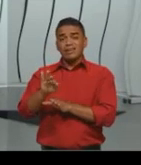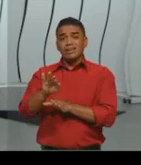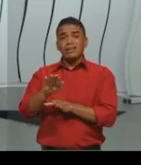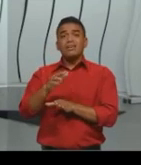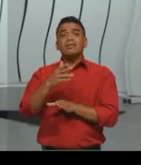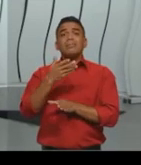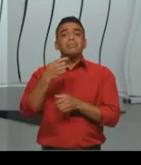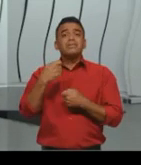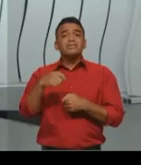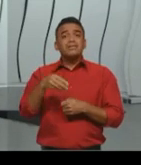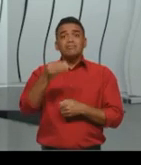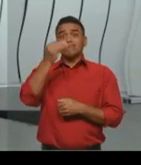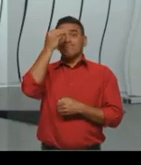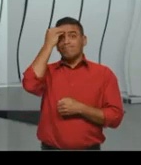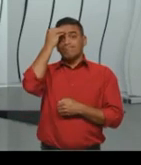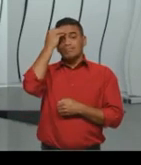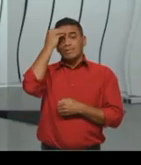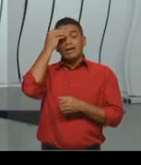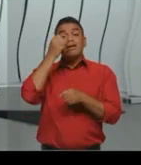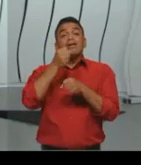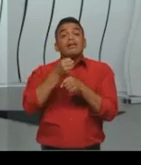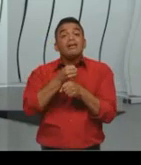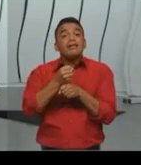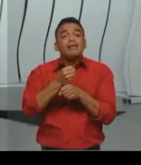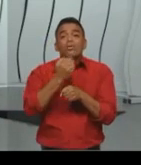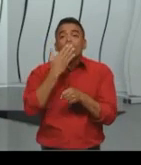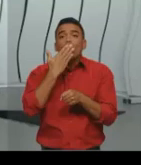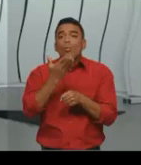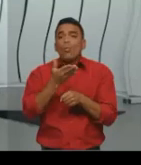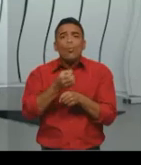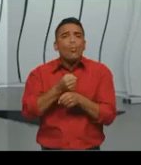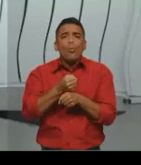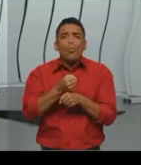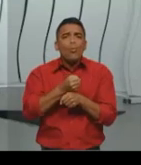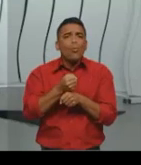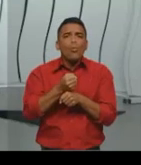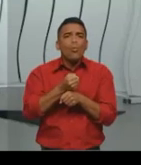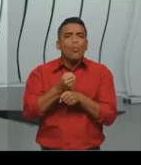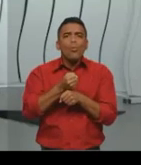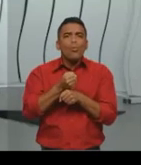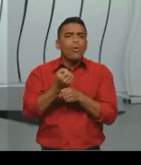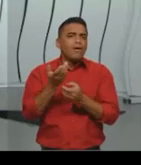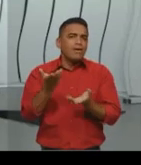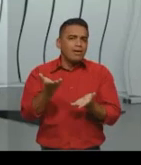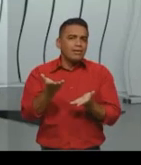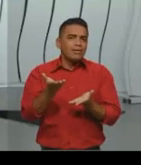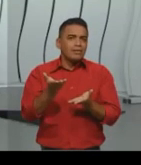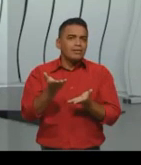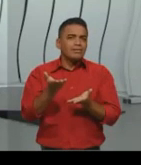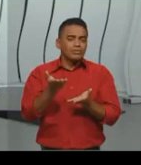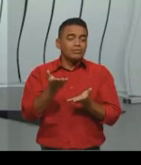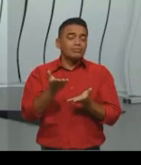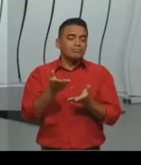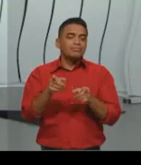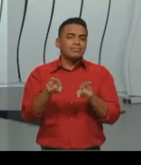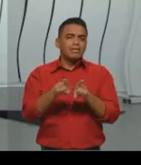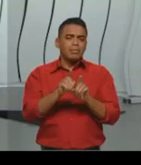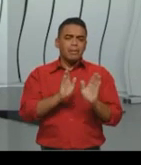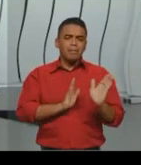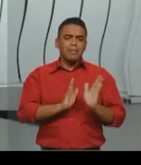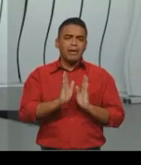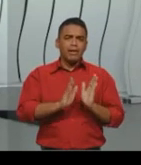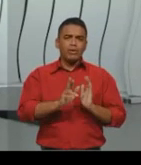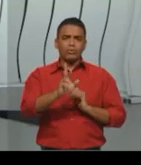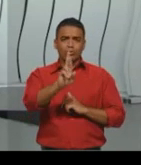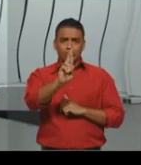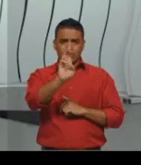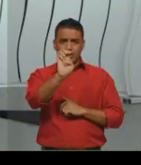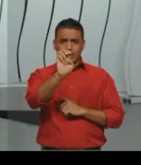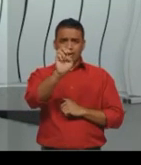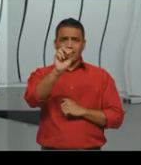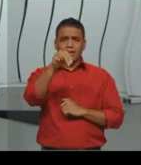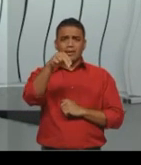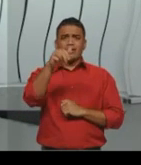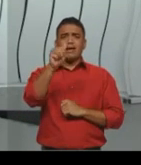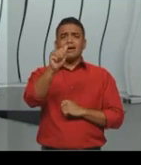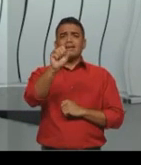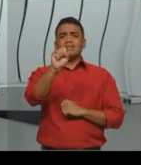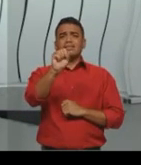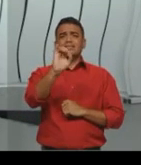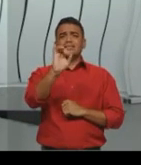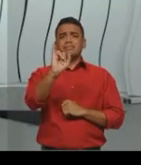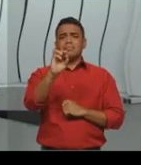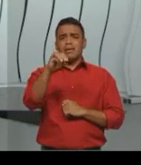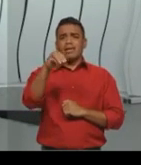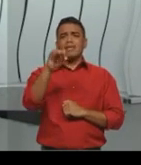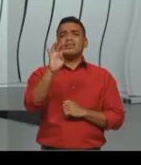estudante memorizar, nós guardamos o ano e também o que foi, você vê que eu já falei do Renascimento. Então, a gente associa para guardar